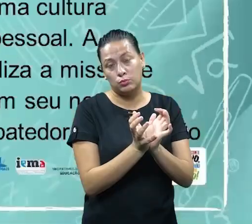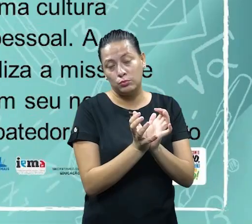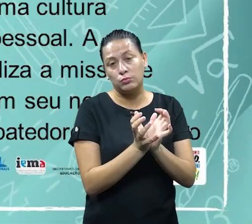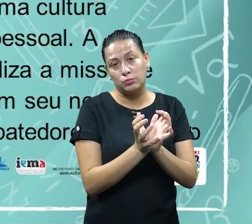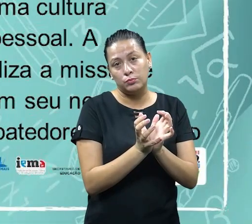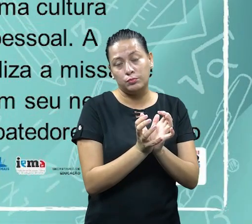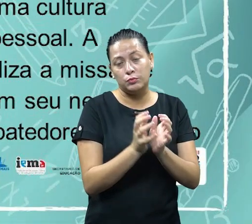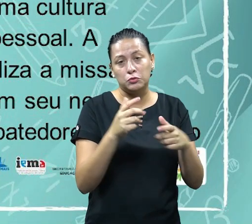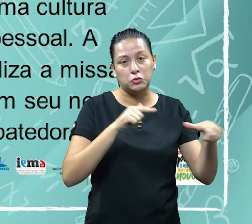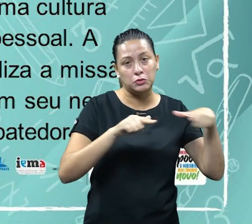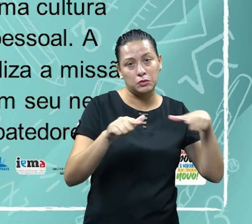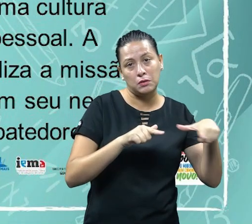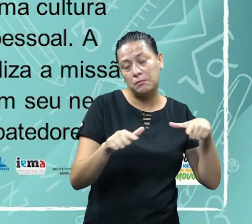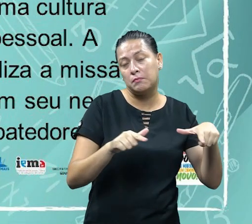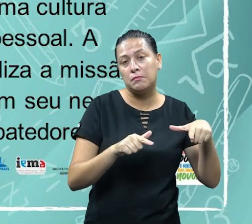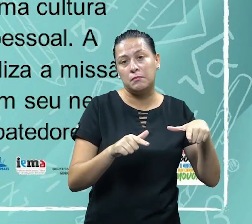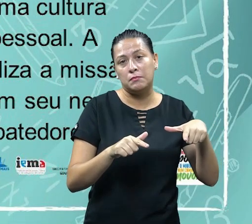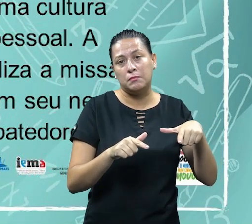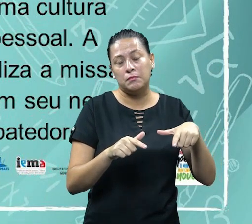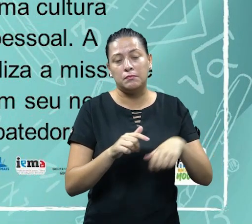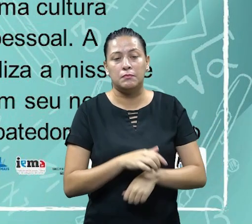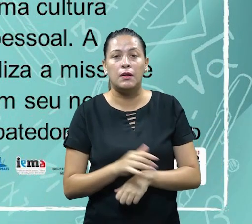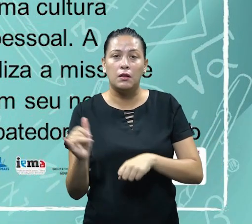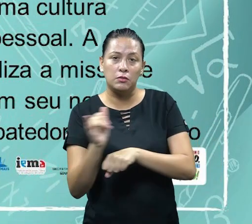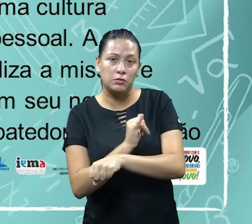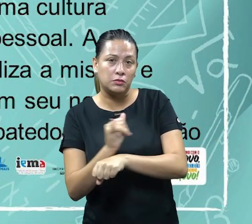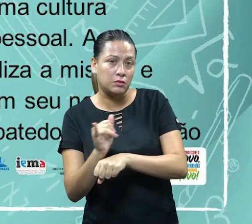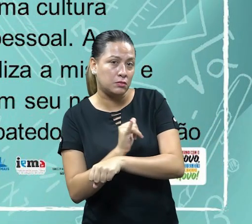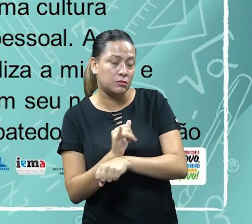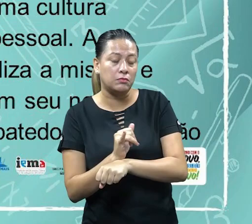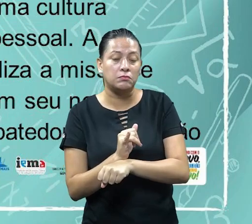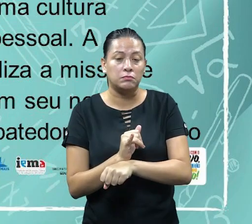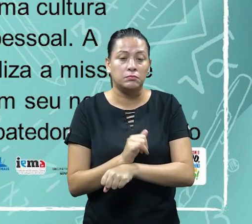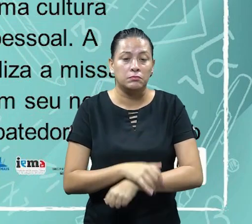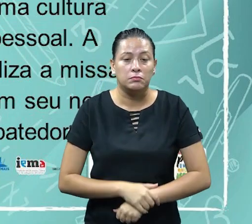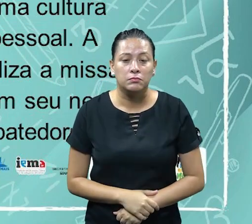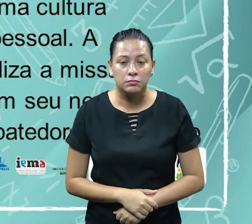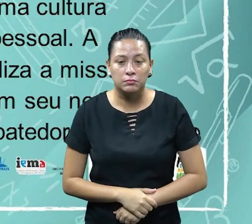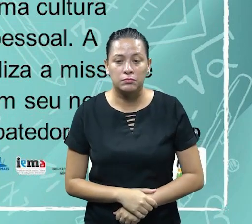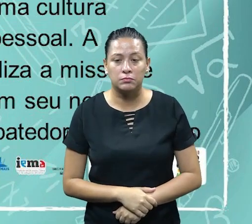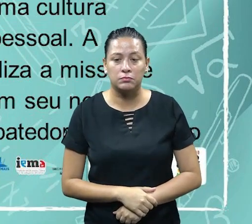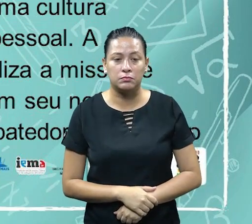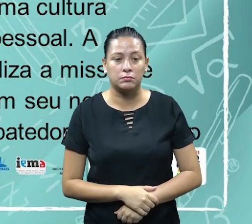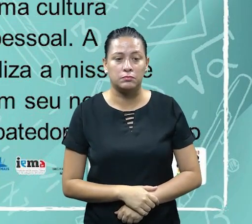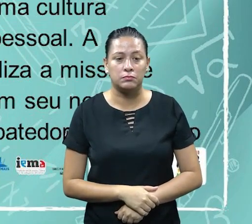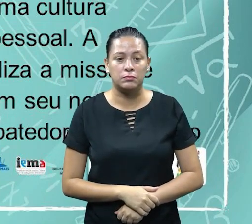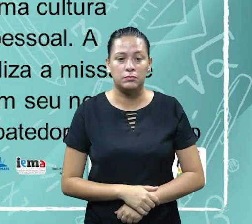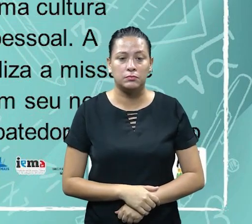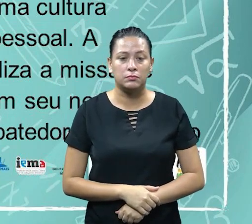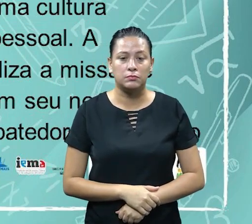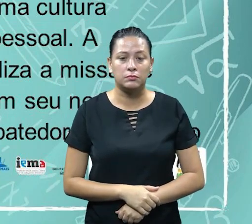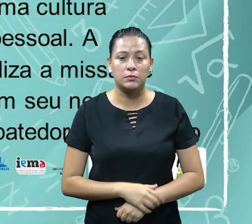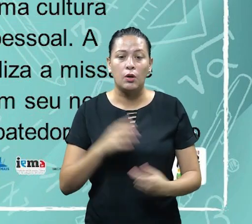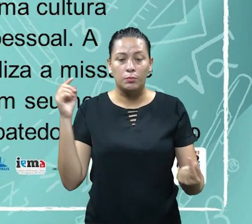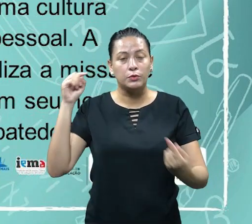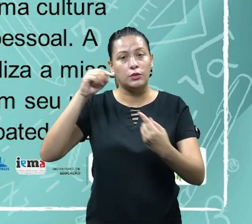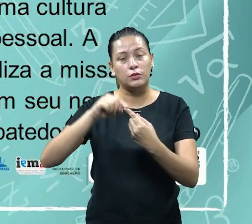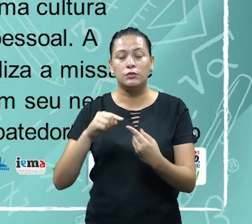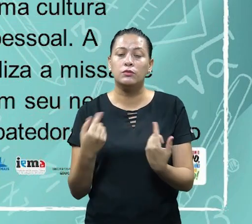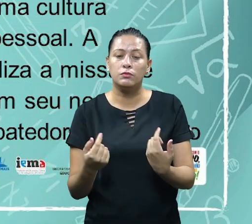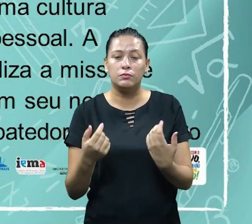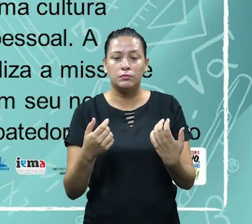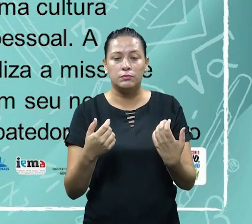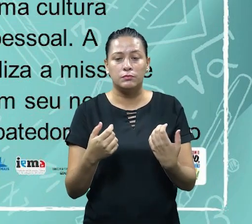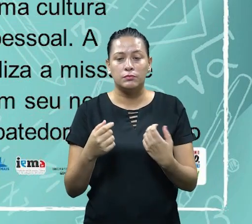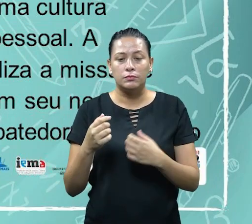Tá? A organização indica os objetivos que pretende alcançar, focaliza a missão e a visão e oferece oportunidades de